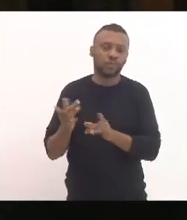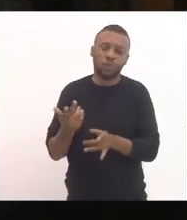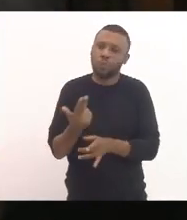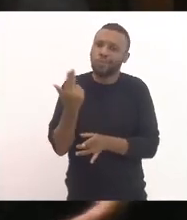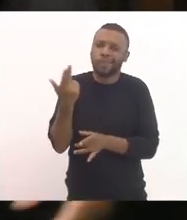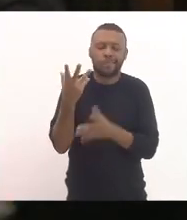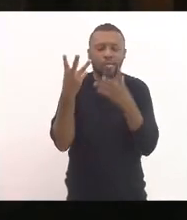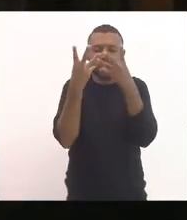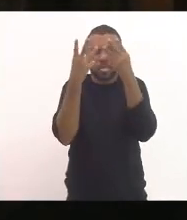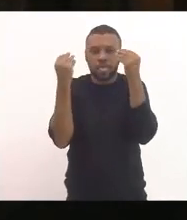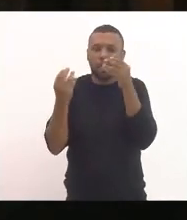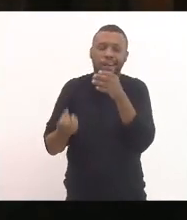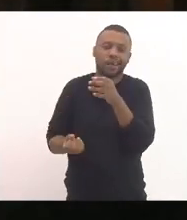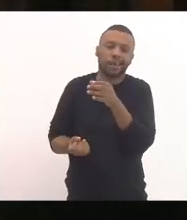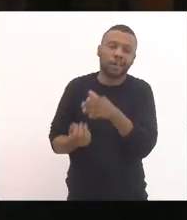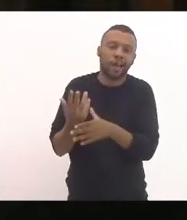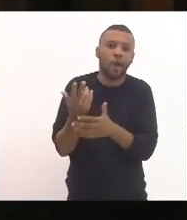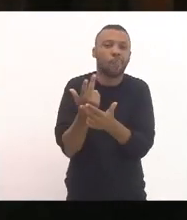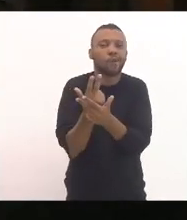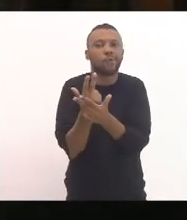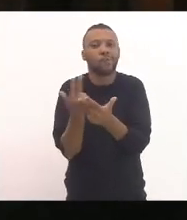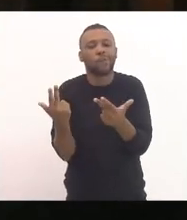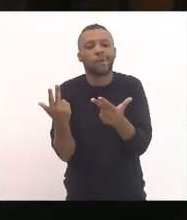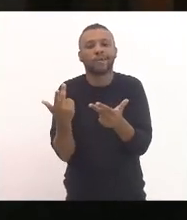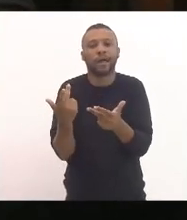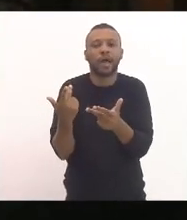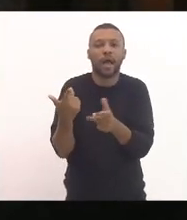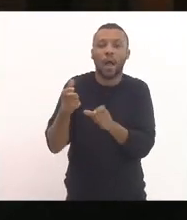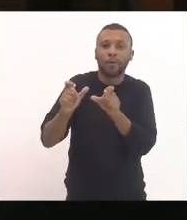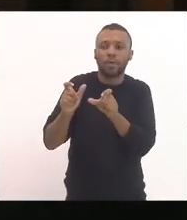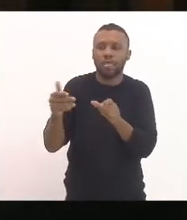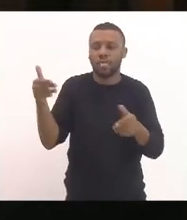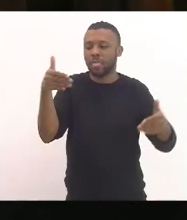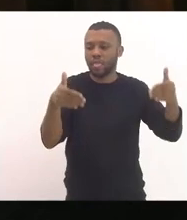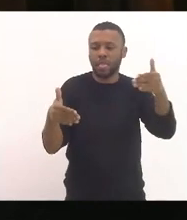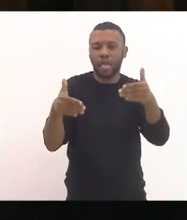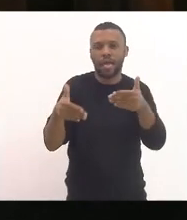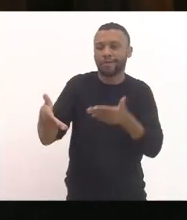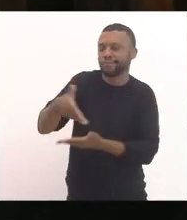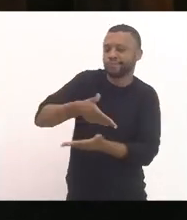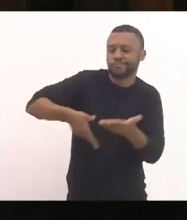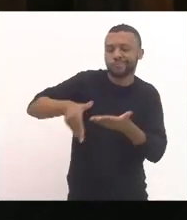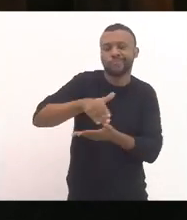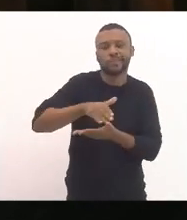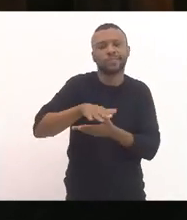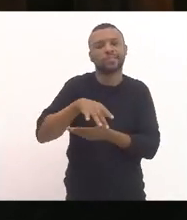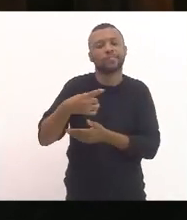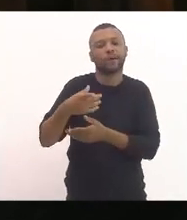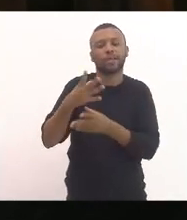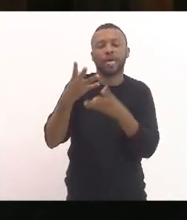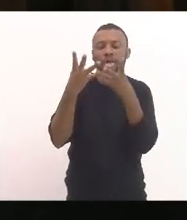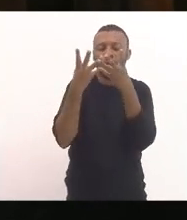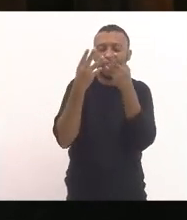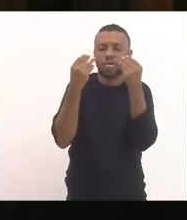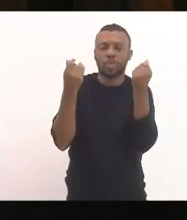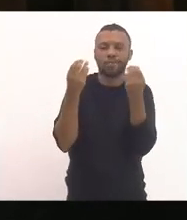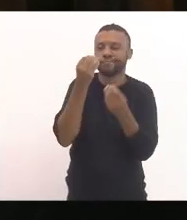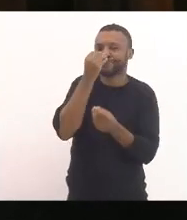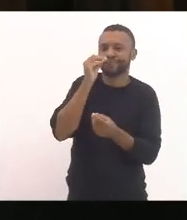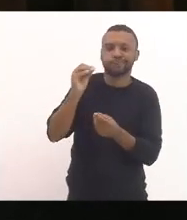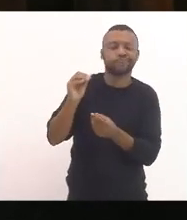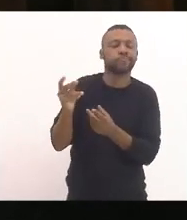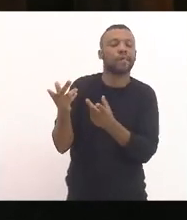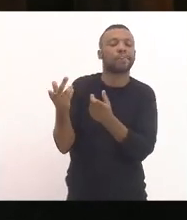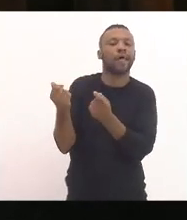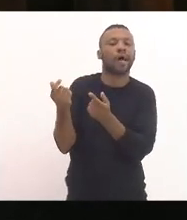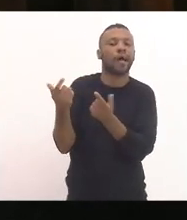não se pode criar algo as pessoas se envolvem participo e aquela esquecido para lá como se não fizesse